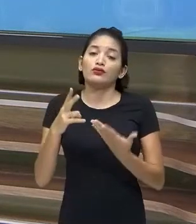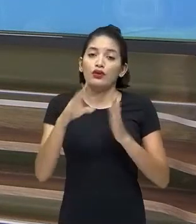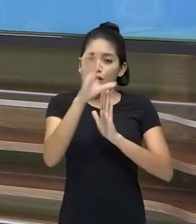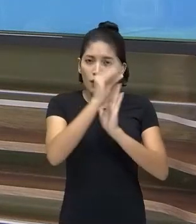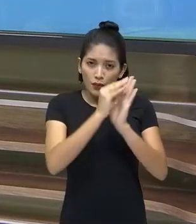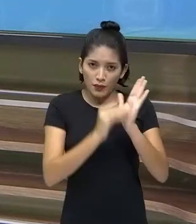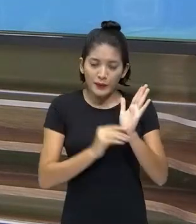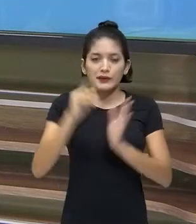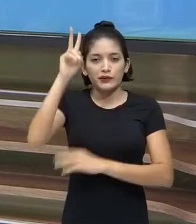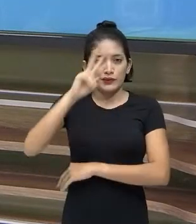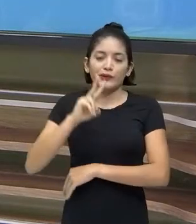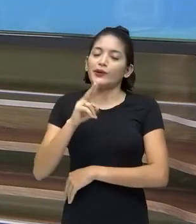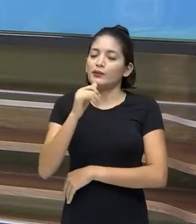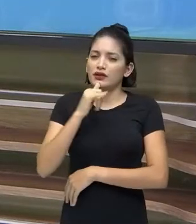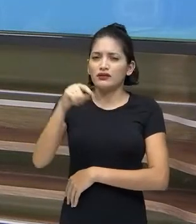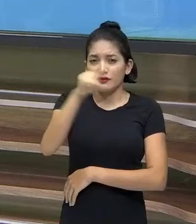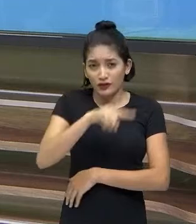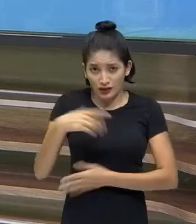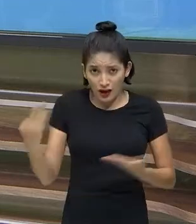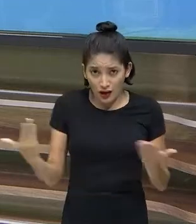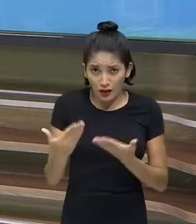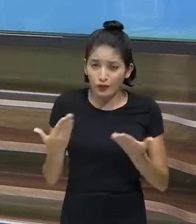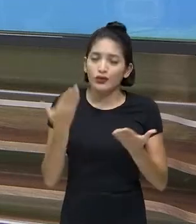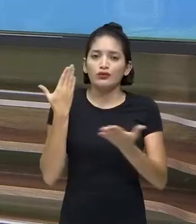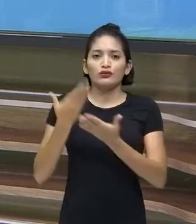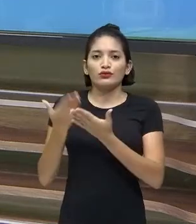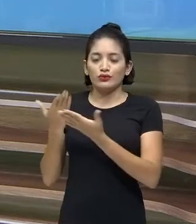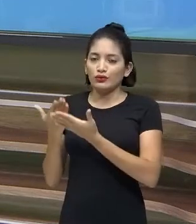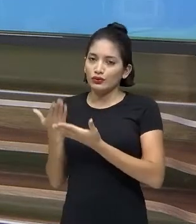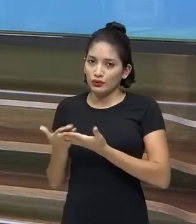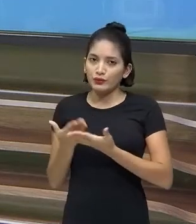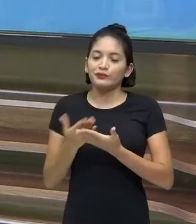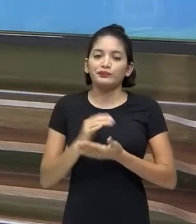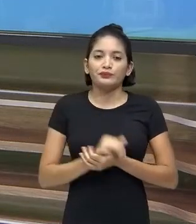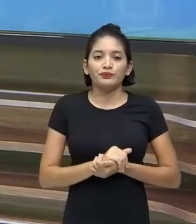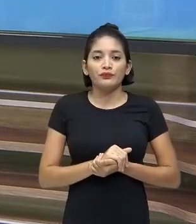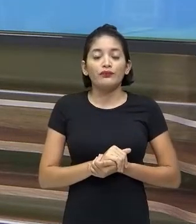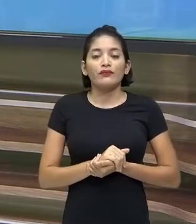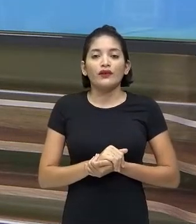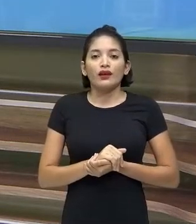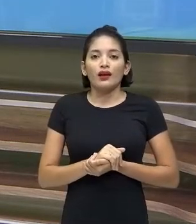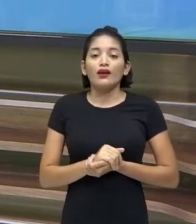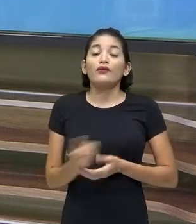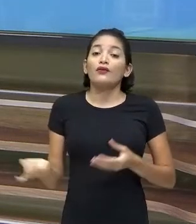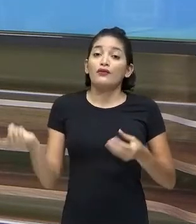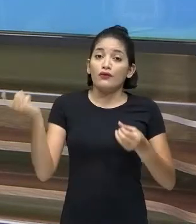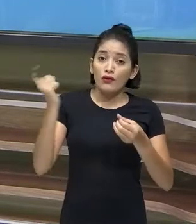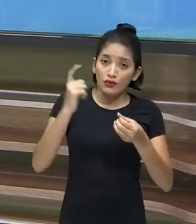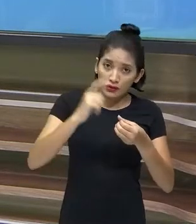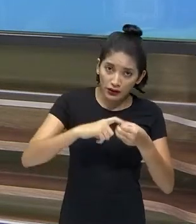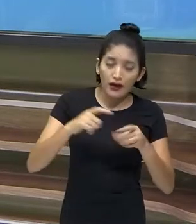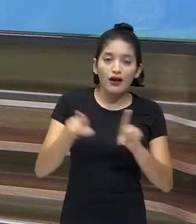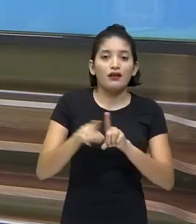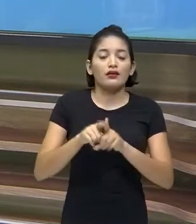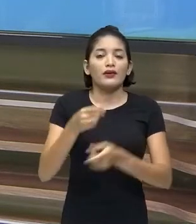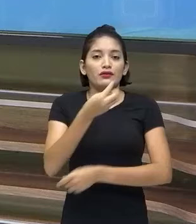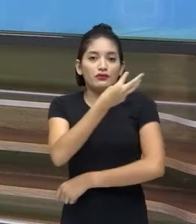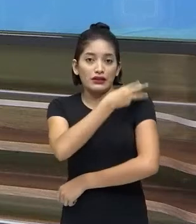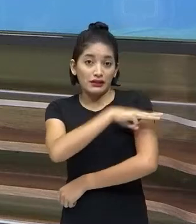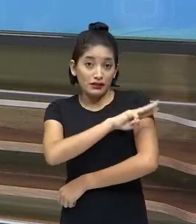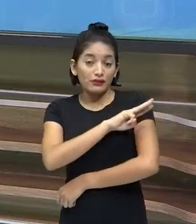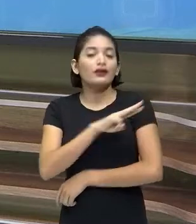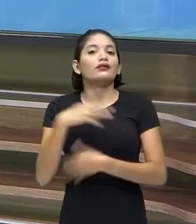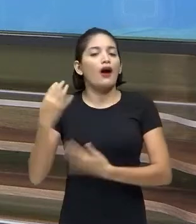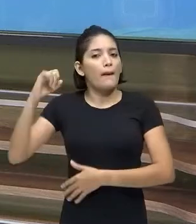de história, por exemplo, que vocês estão vendo no nono ano, eles vão se retomar lá no terceiro ano. Então,